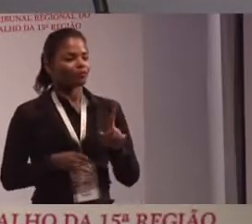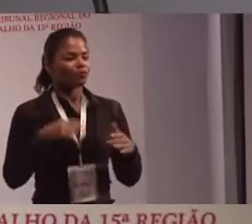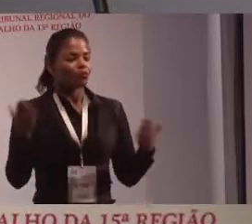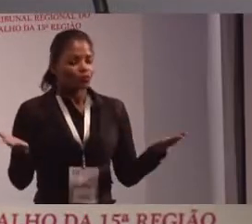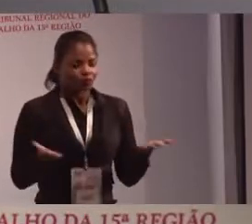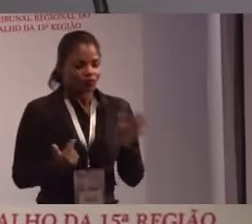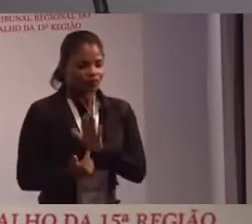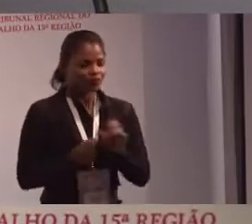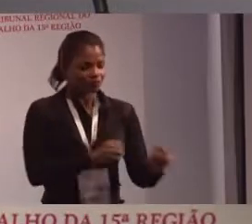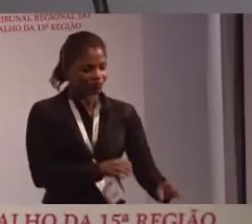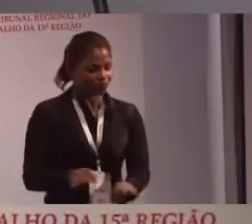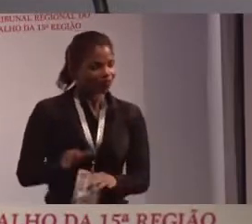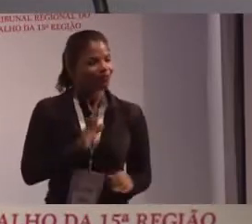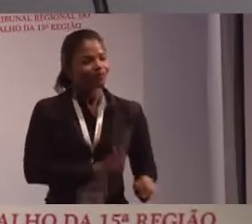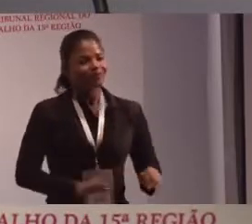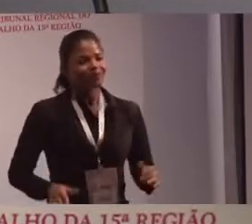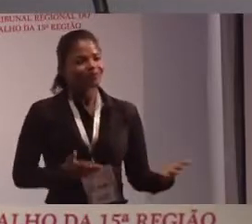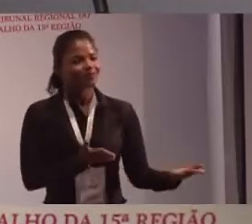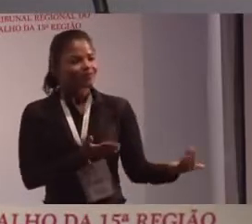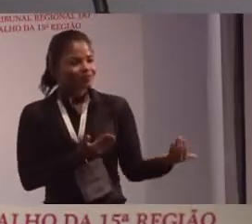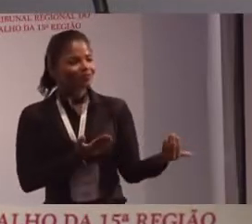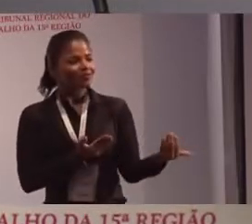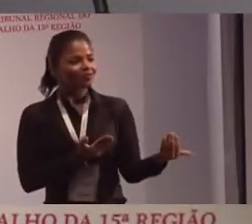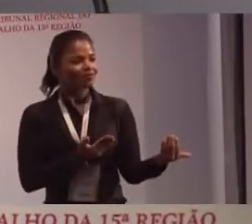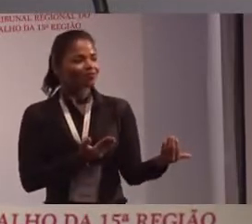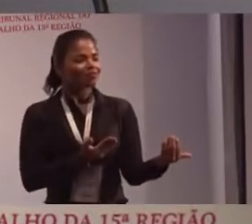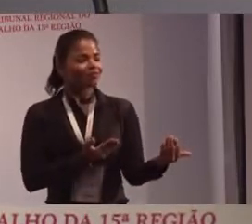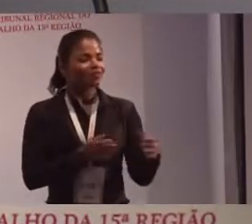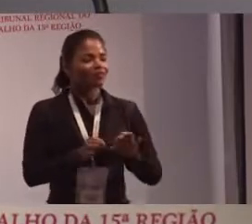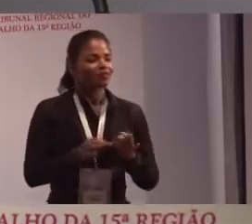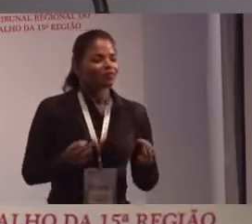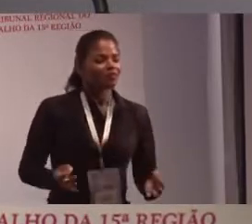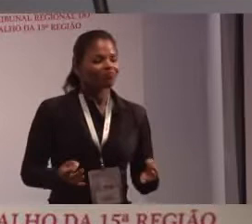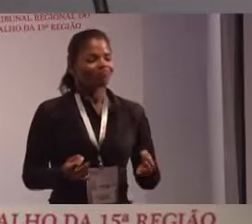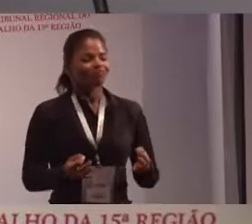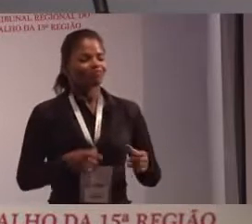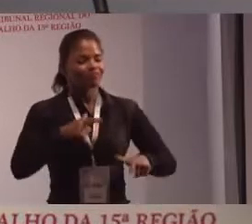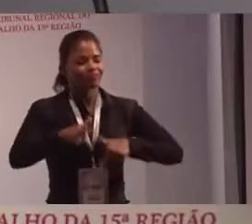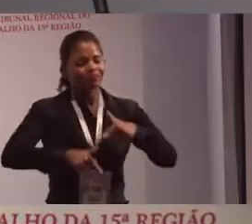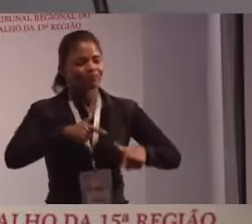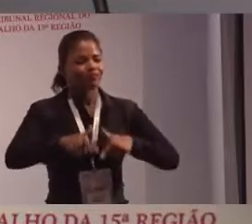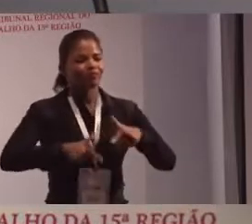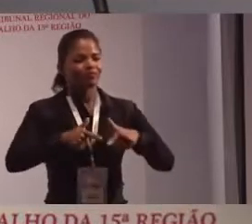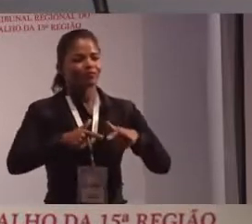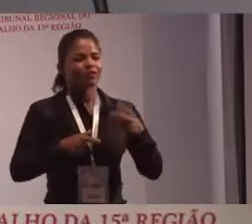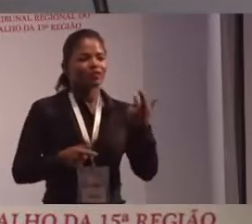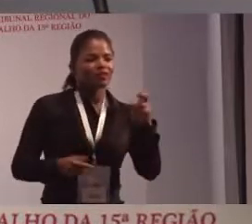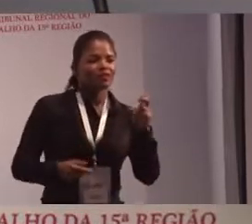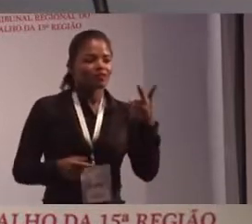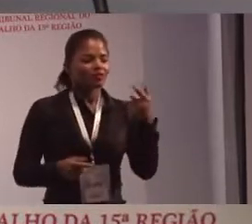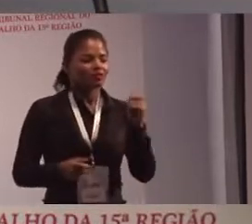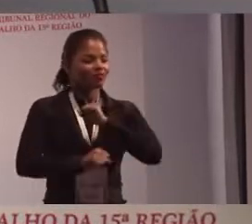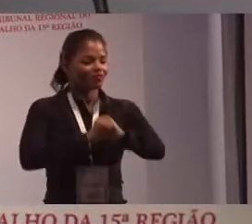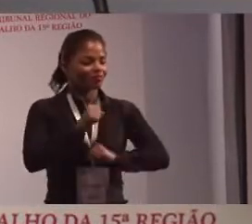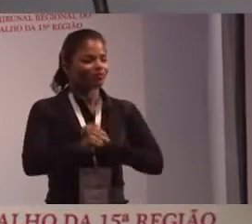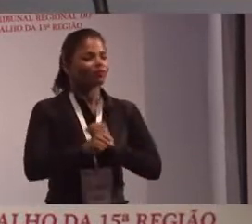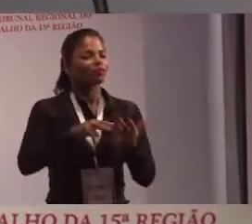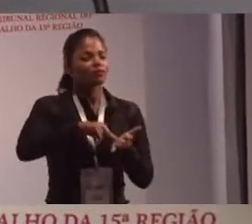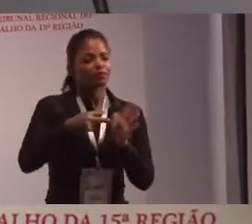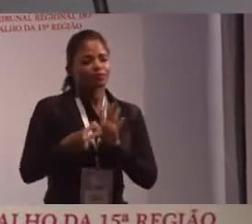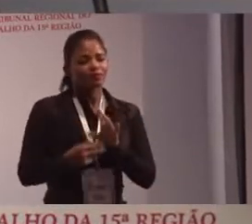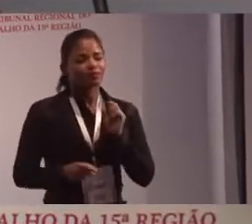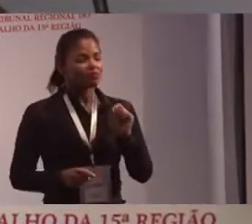para as nossas crianças e adolescentes vai se tornar obsoleto no mercado de trabalho em 15 a 20 anos. O que significa